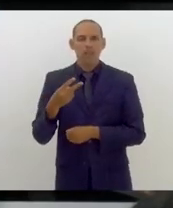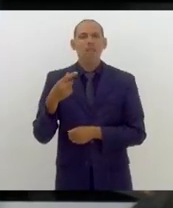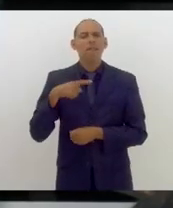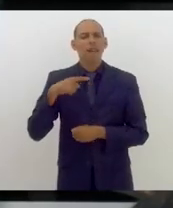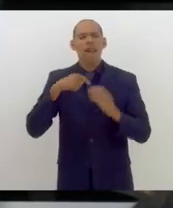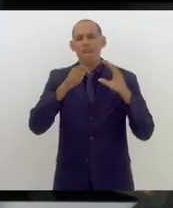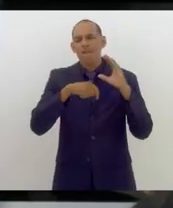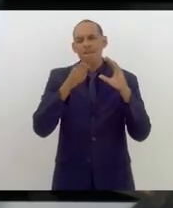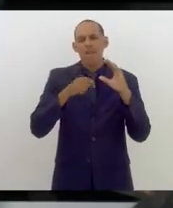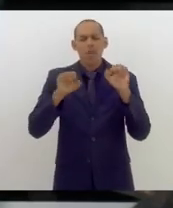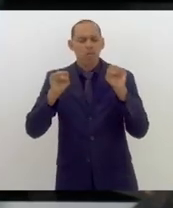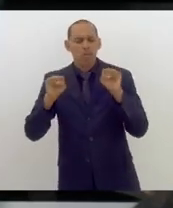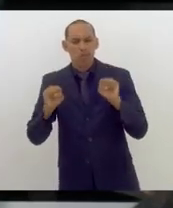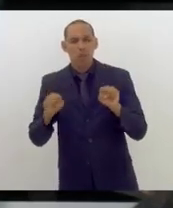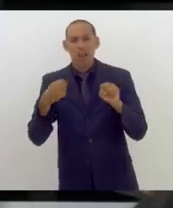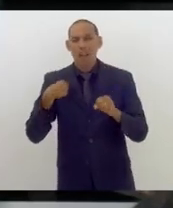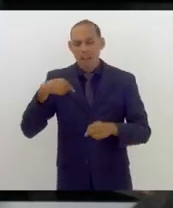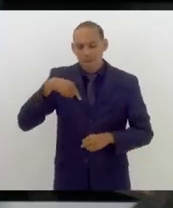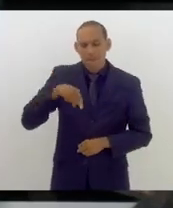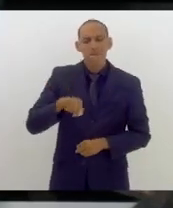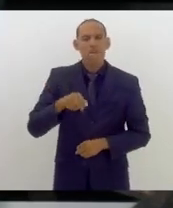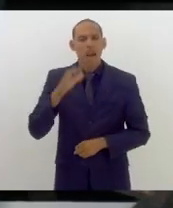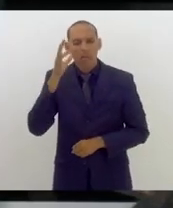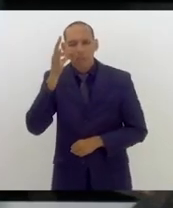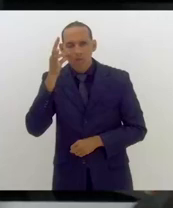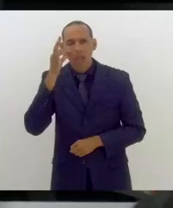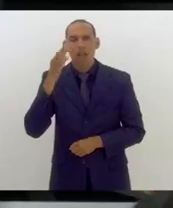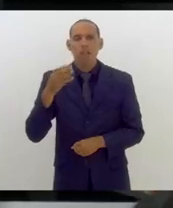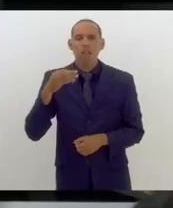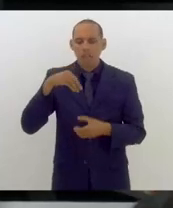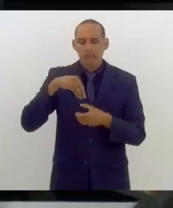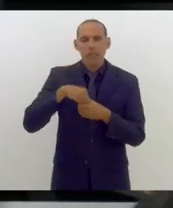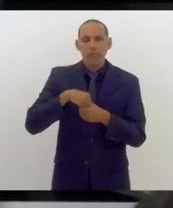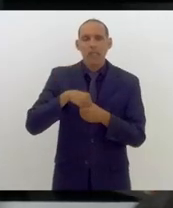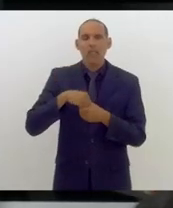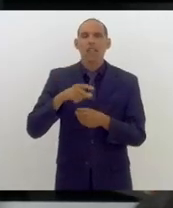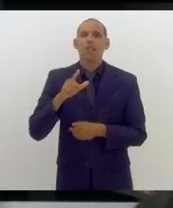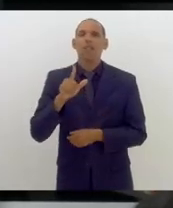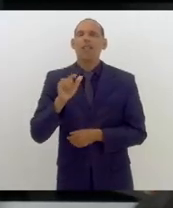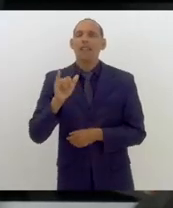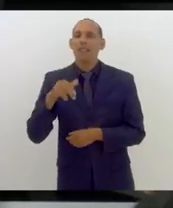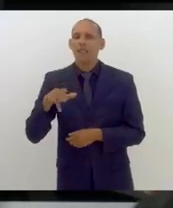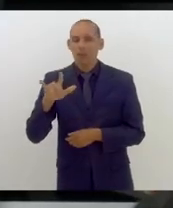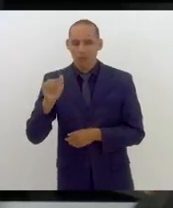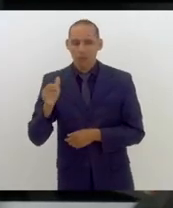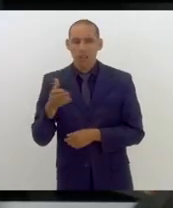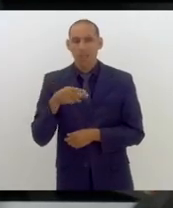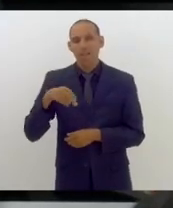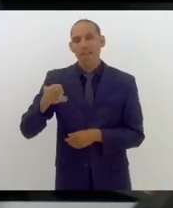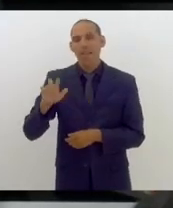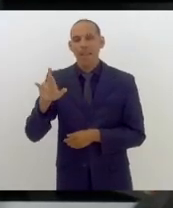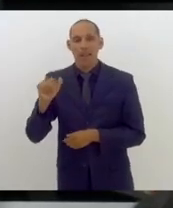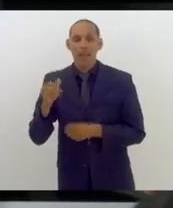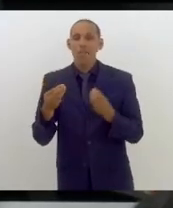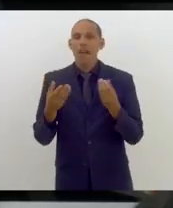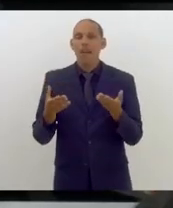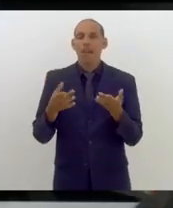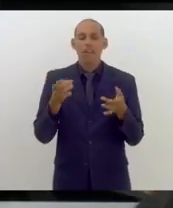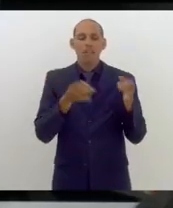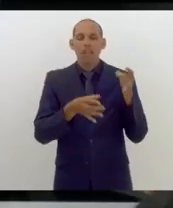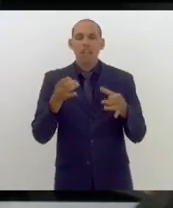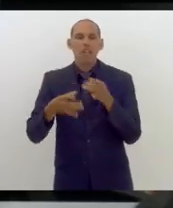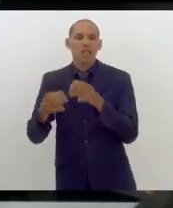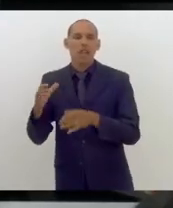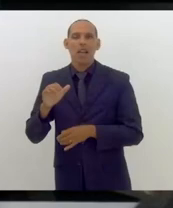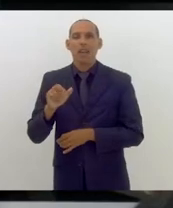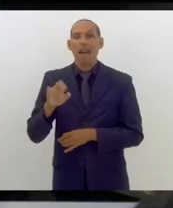eu principalmente tive lá dentro de uma das línguas negras que é utilizado pela término para descarte de registro de